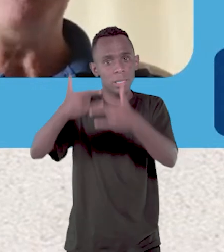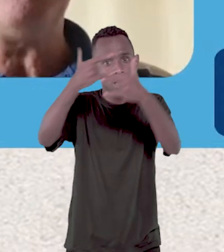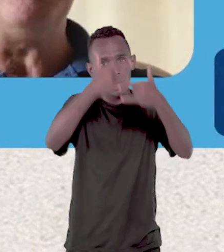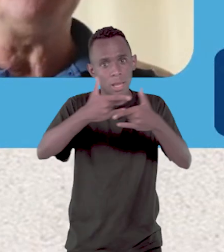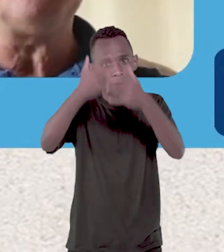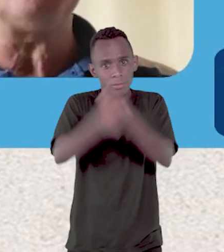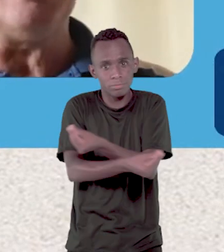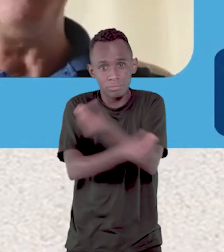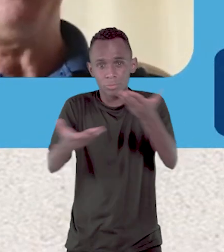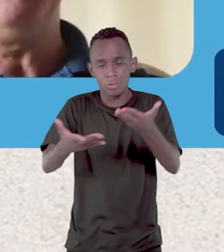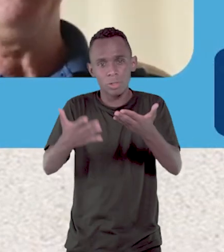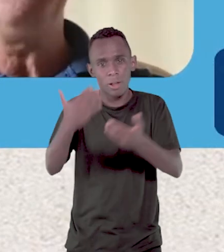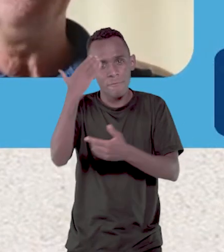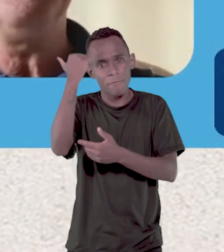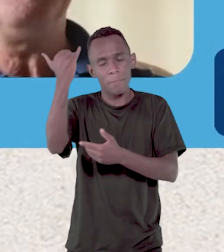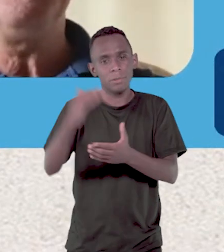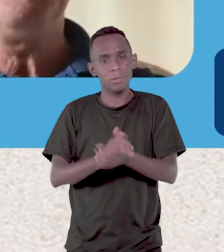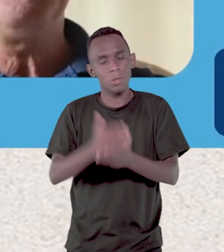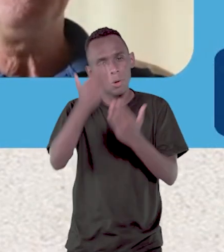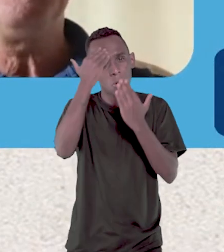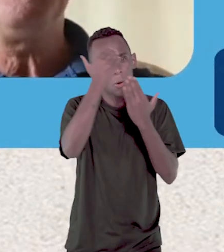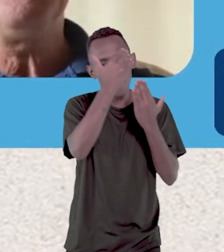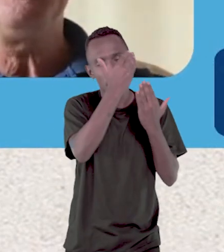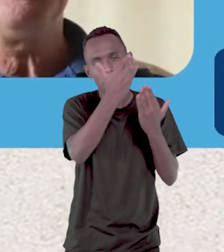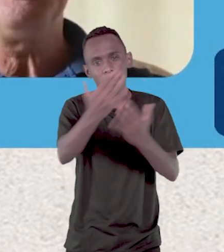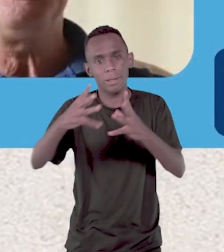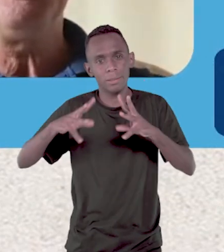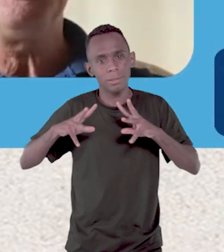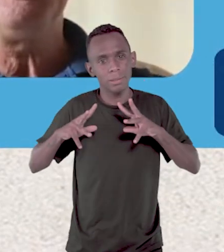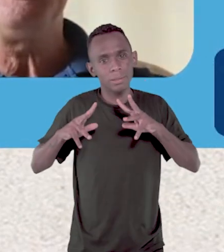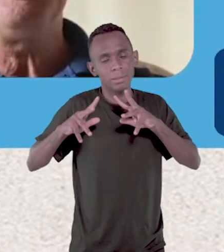nossa live seja um sucesso. Obrigado, Nina,